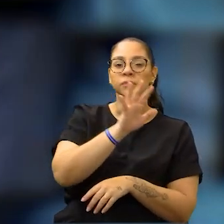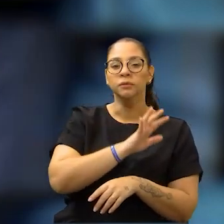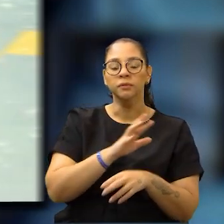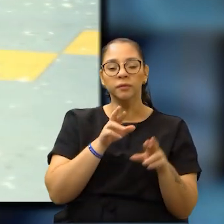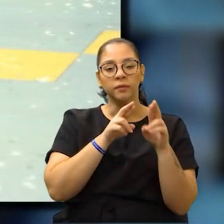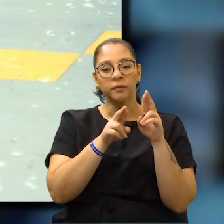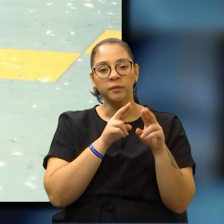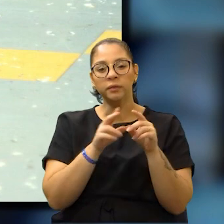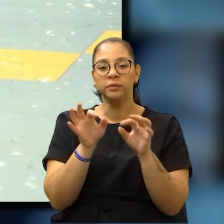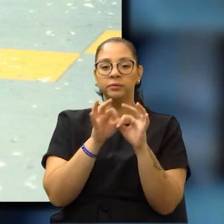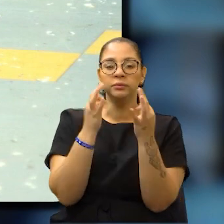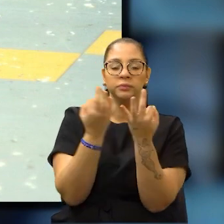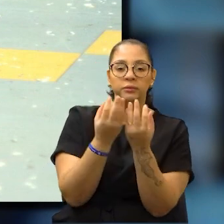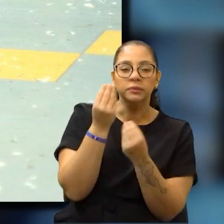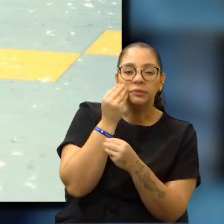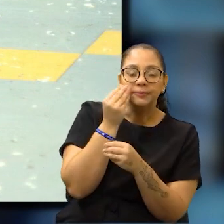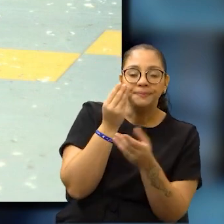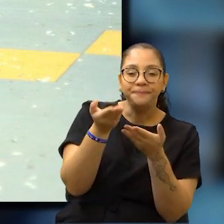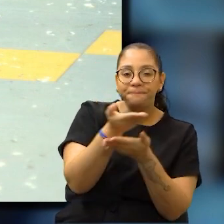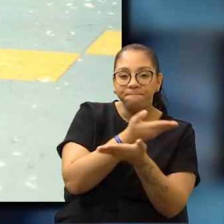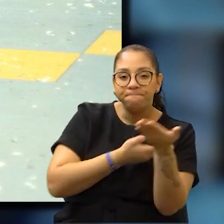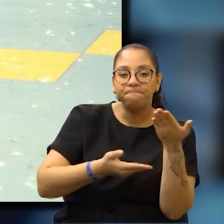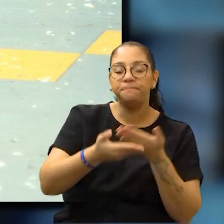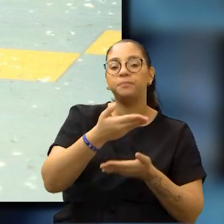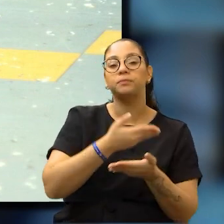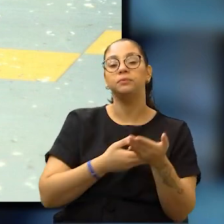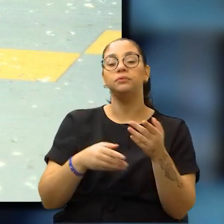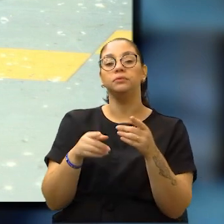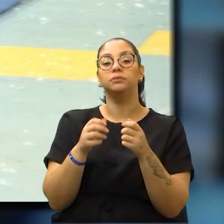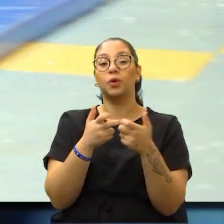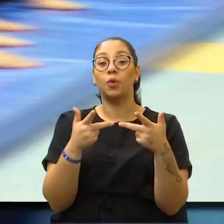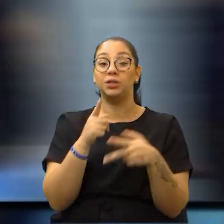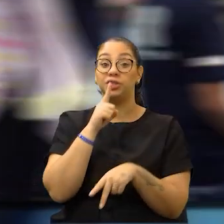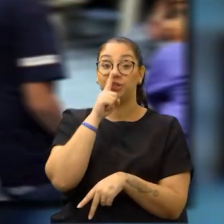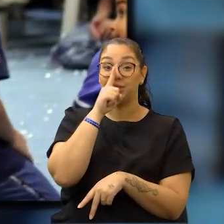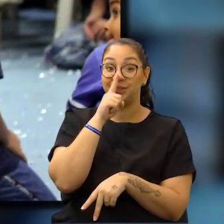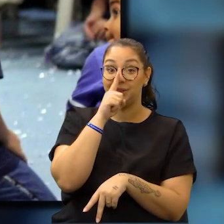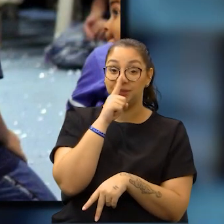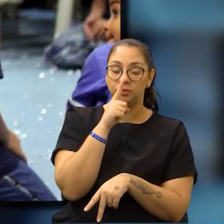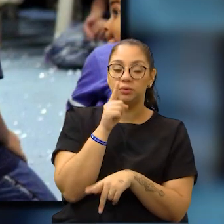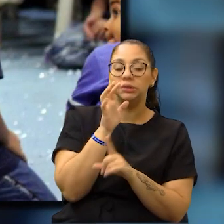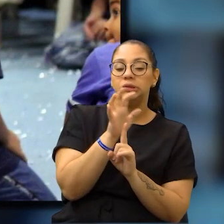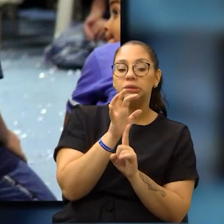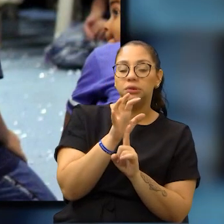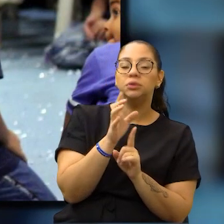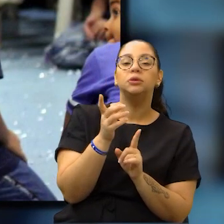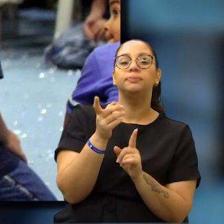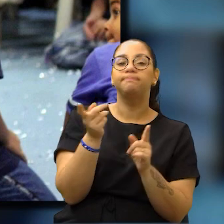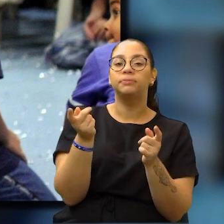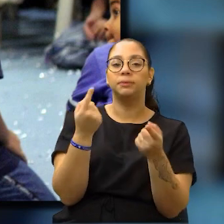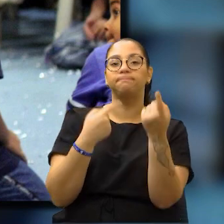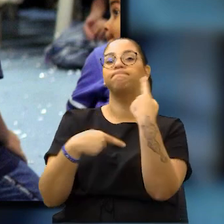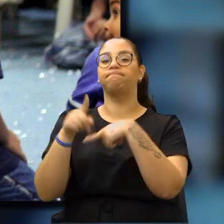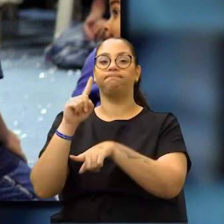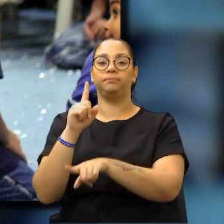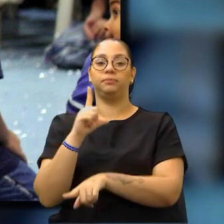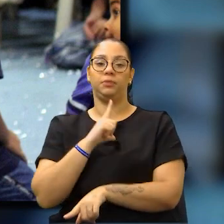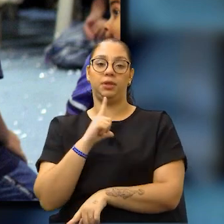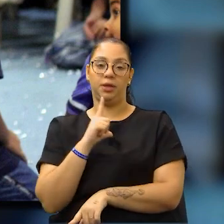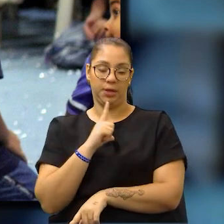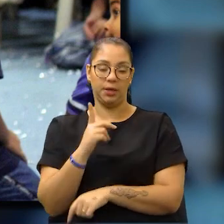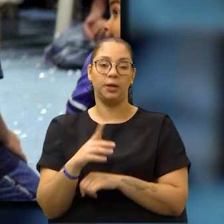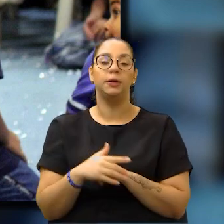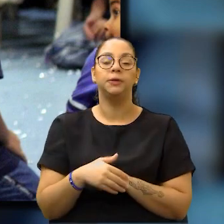gente vai intervindo nas relações familiares para que a gente possa intervir nas situações de risco para que haja